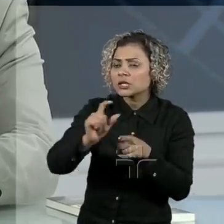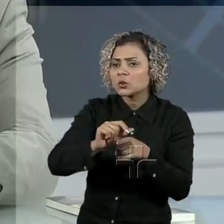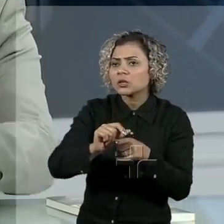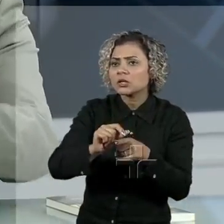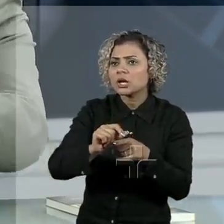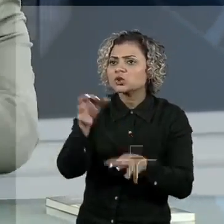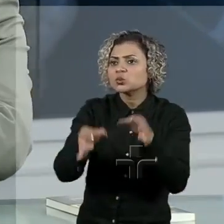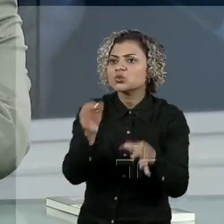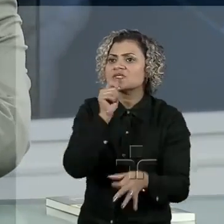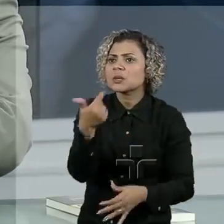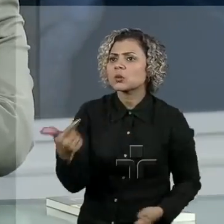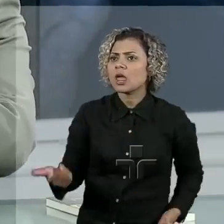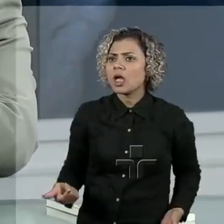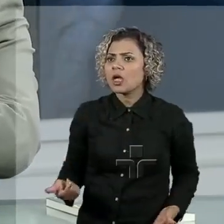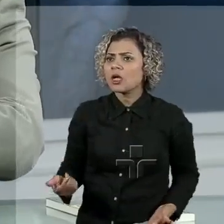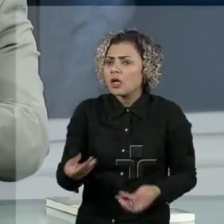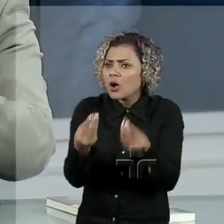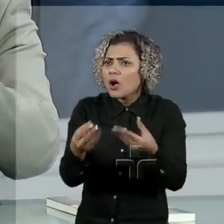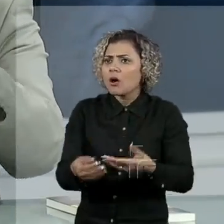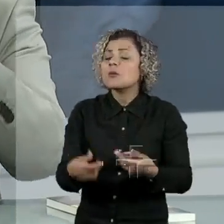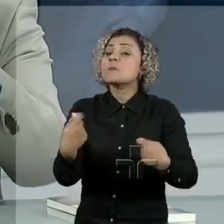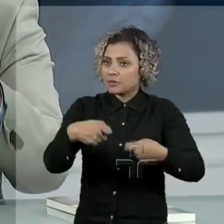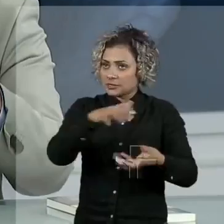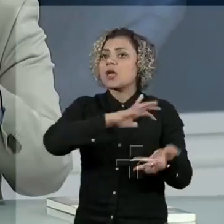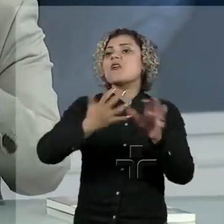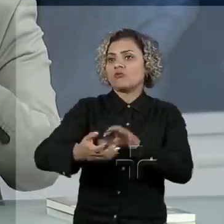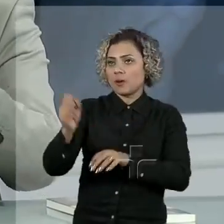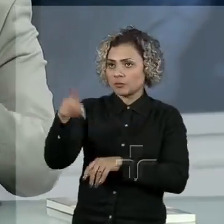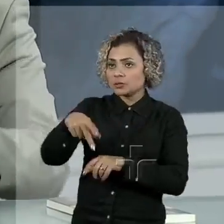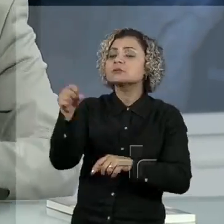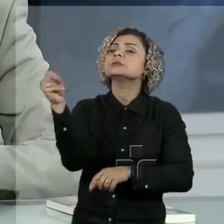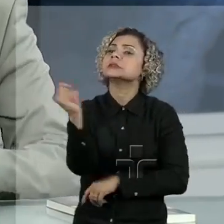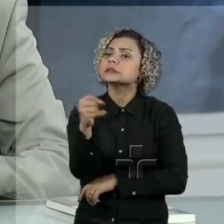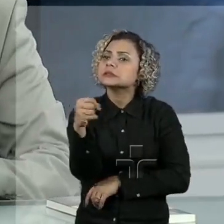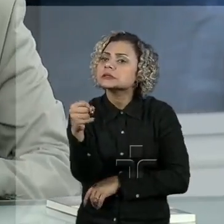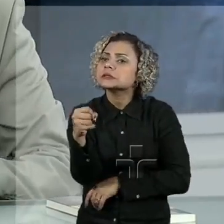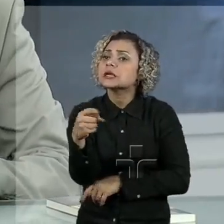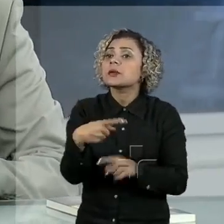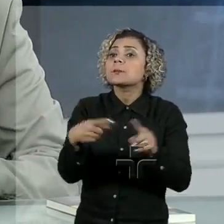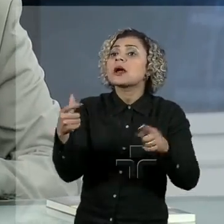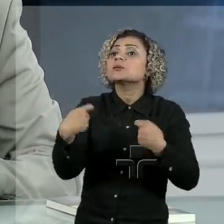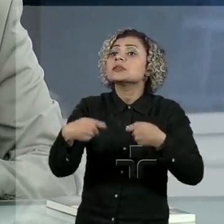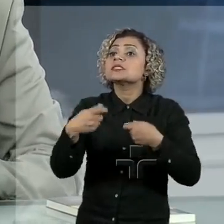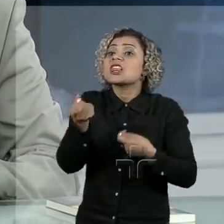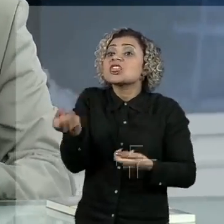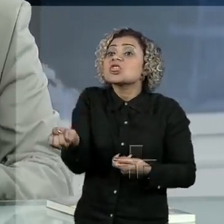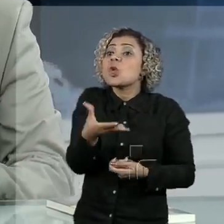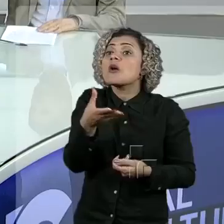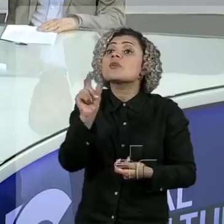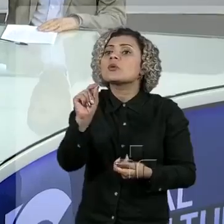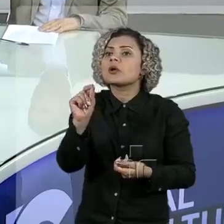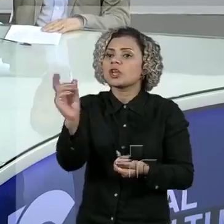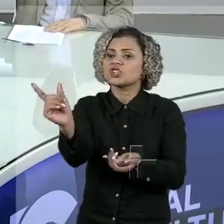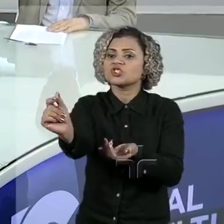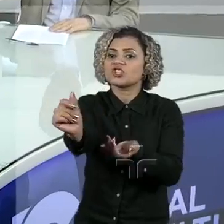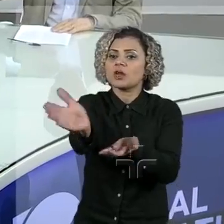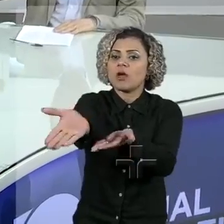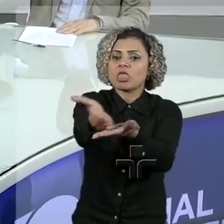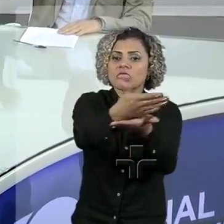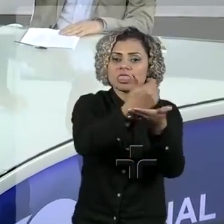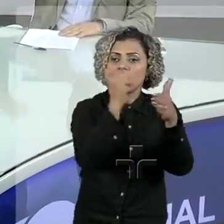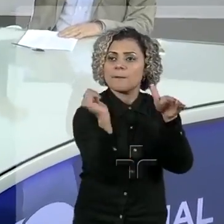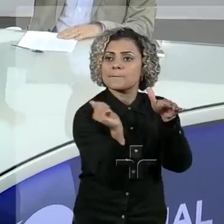injusta. Tem que fazer uma reforma previdenciária, tem que trabalhar novas arrecadações e aí mexer em